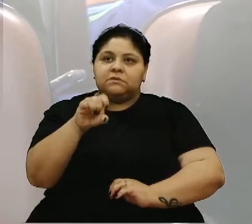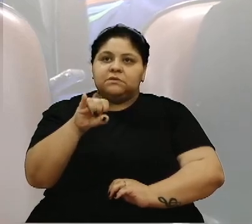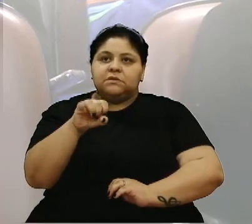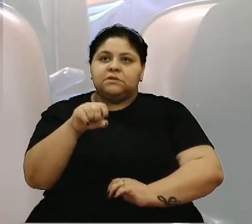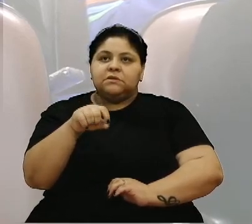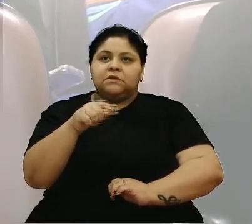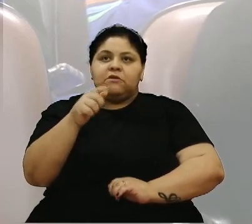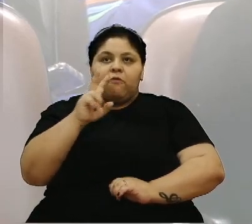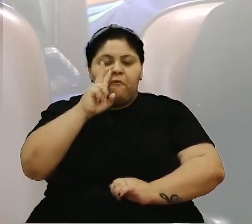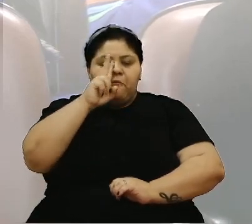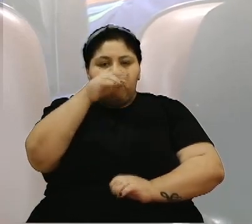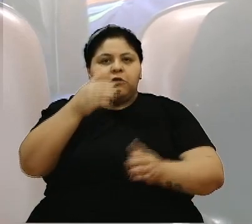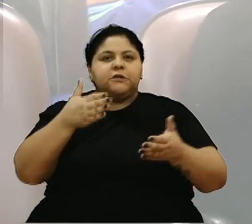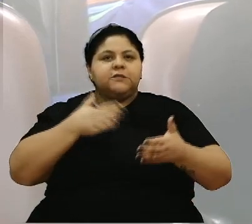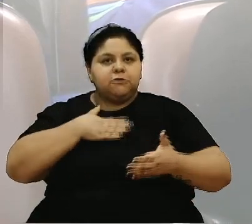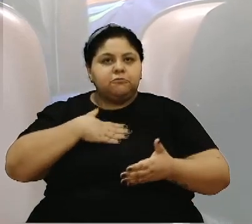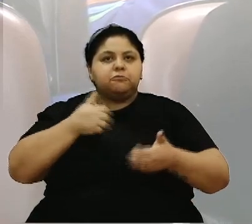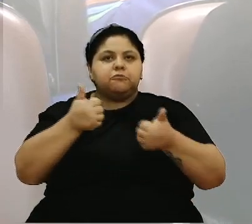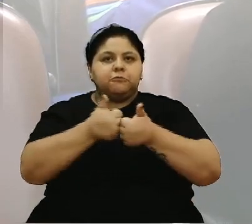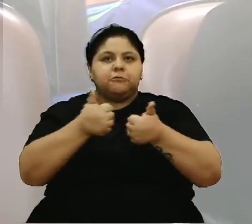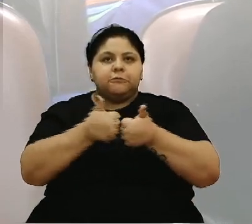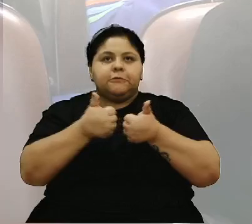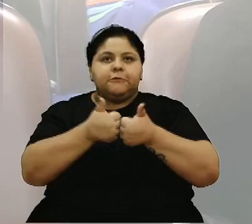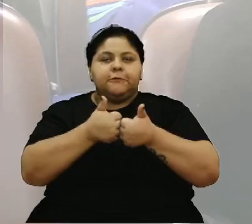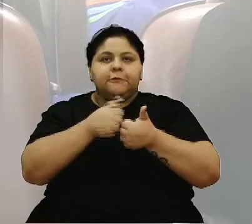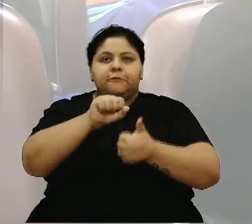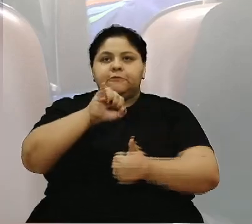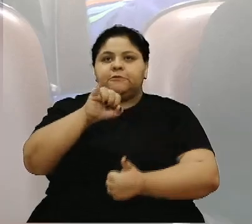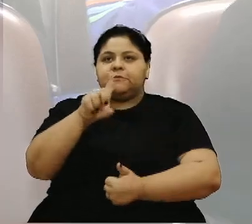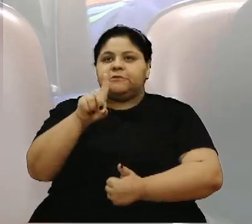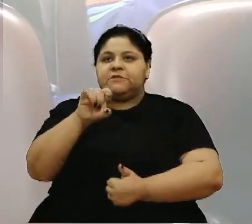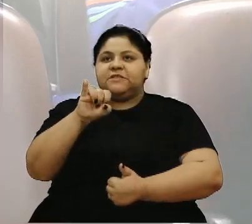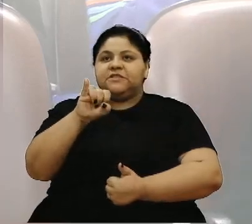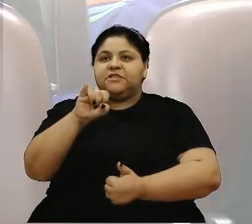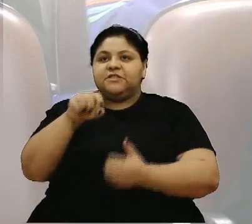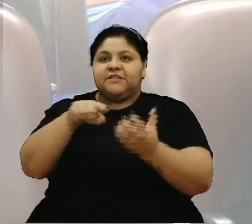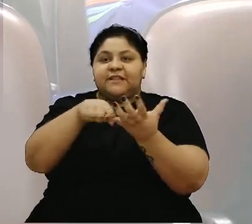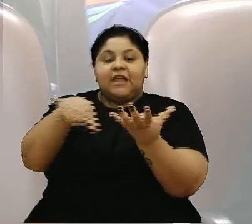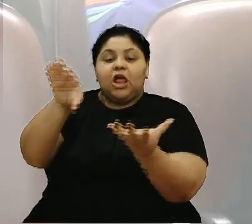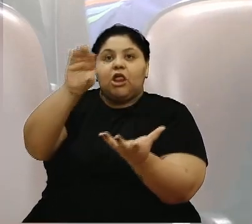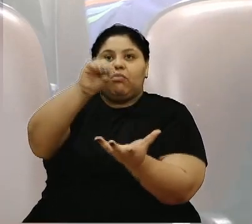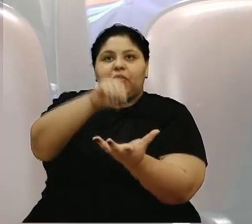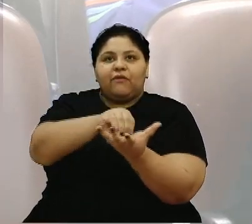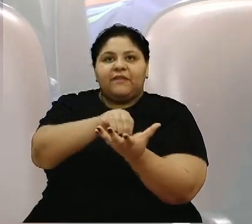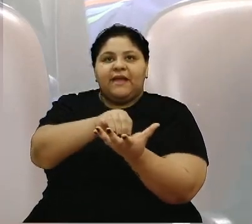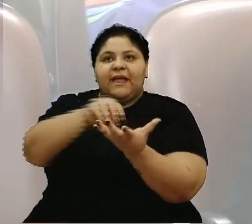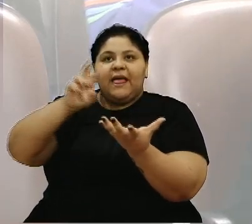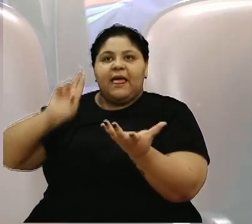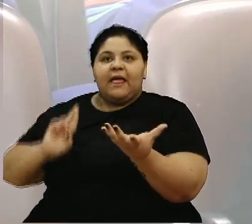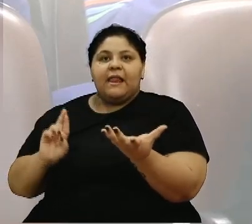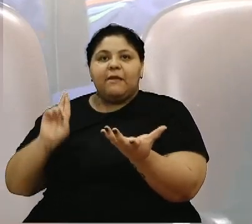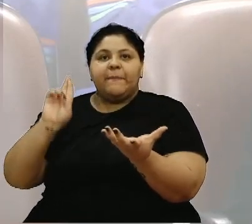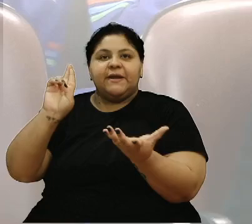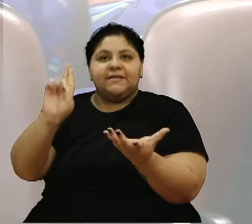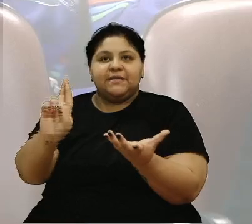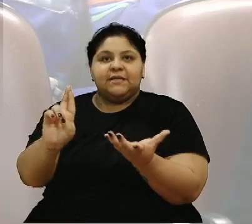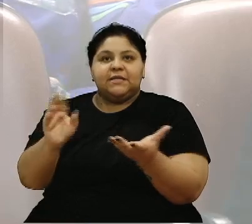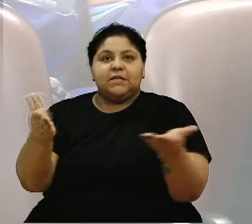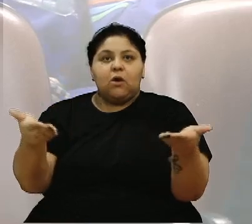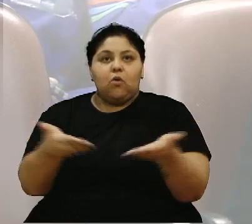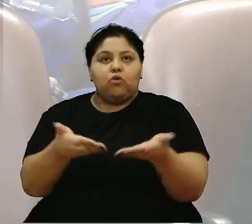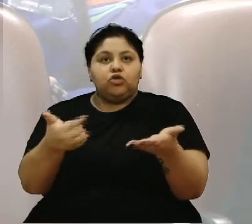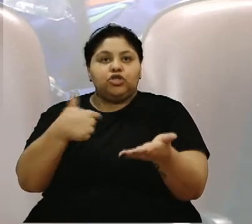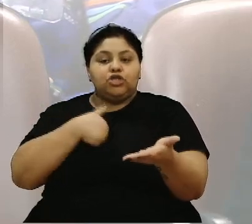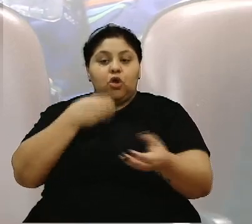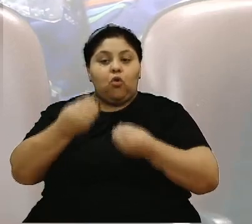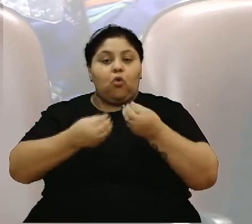força. O Cid da Codeca, ele representa esse espaço que eu estou sentado aqui,